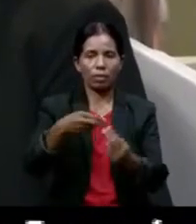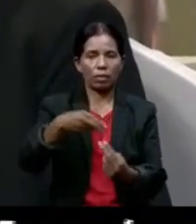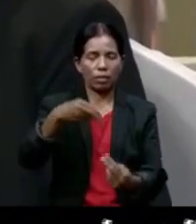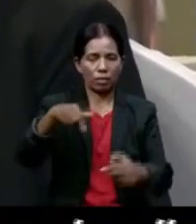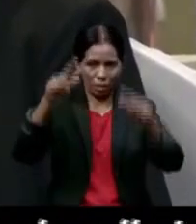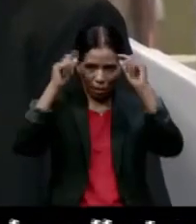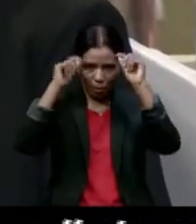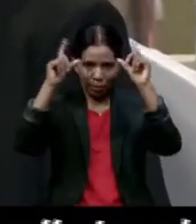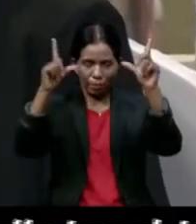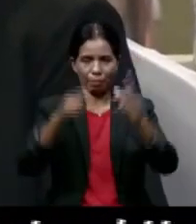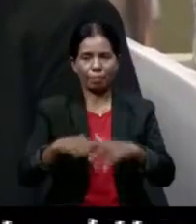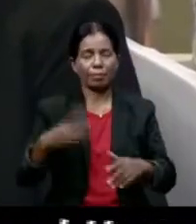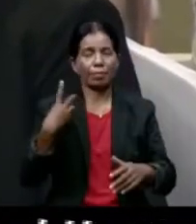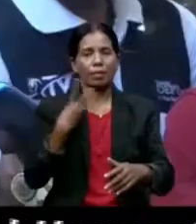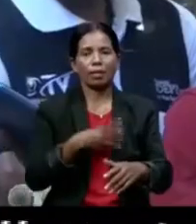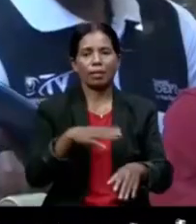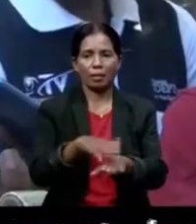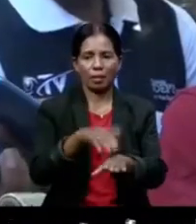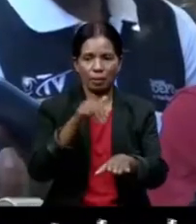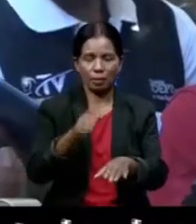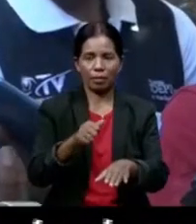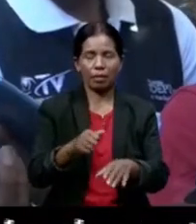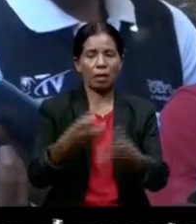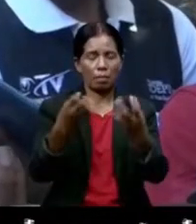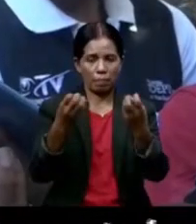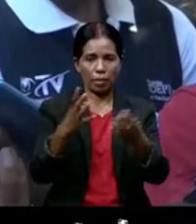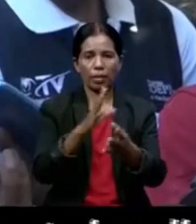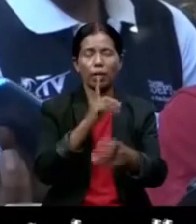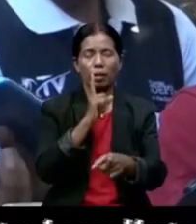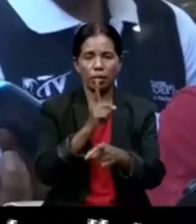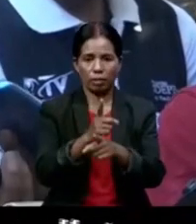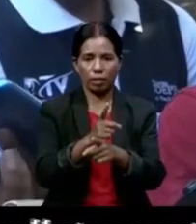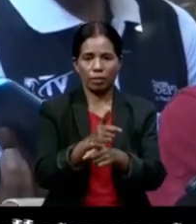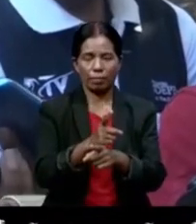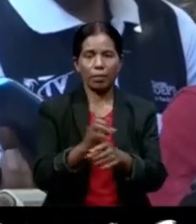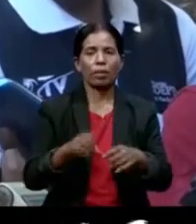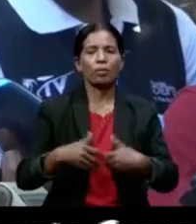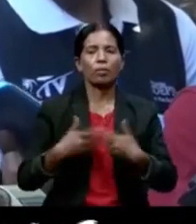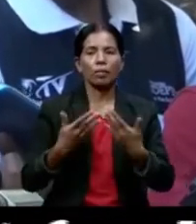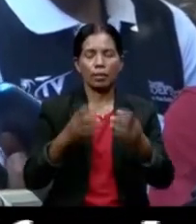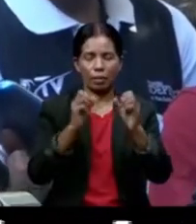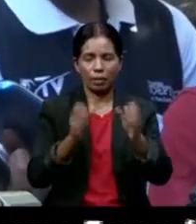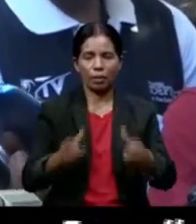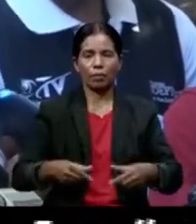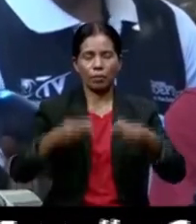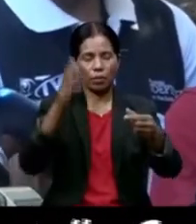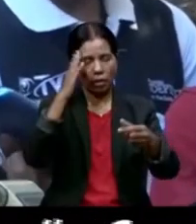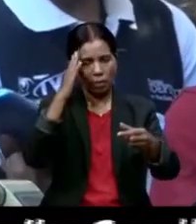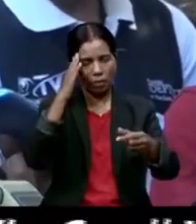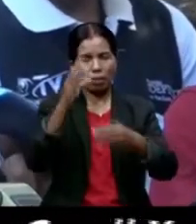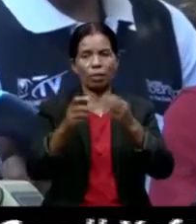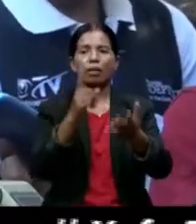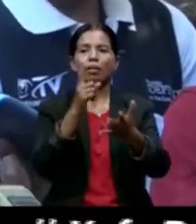a Timor-Leste. Ita bolo espet, lubumbotira, a tomai discute, o insabele, Foha no embamalo,